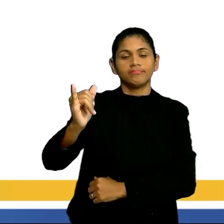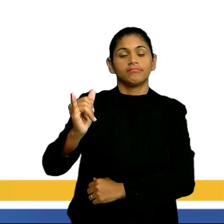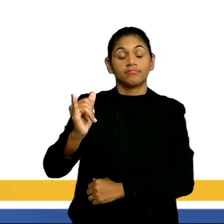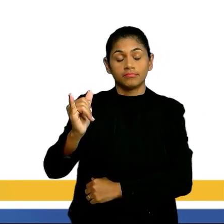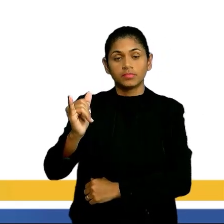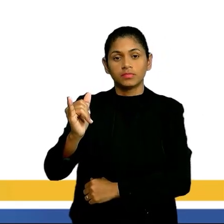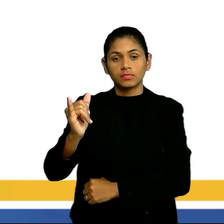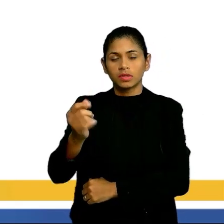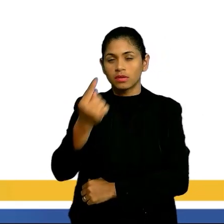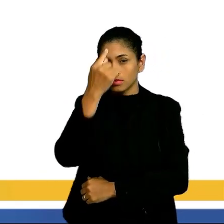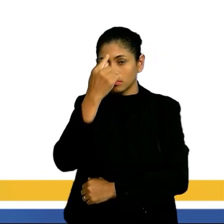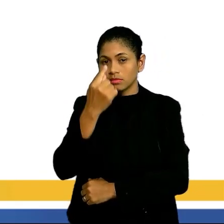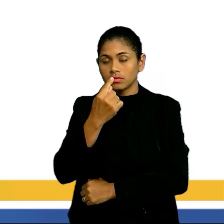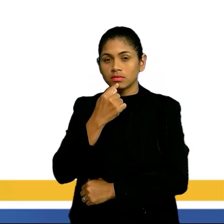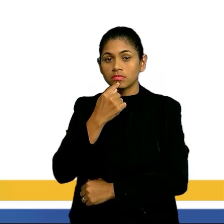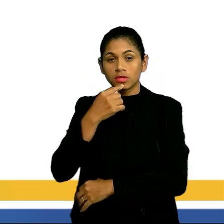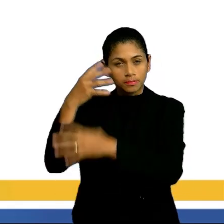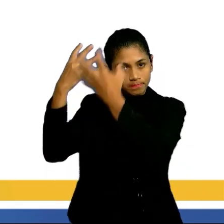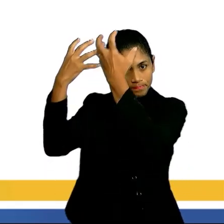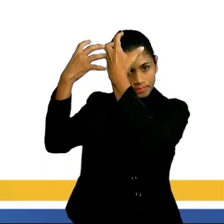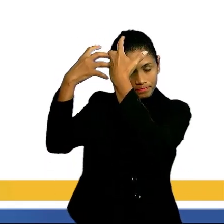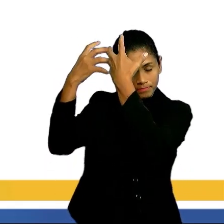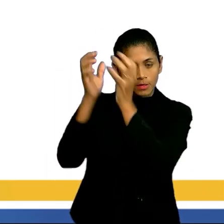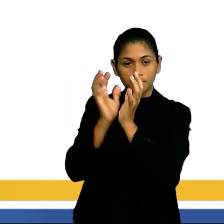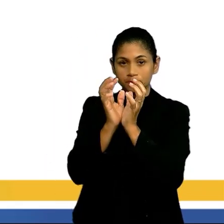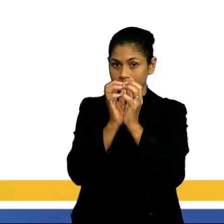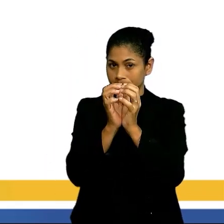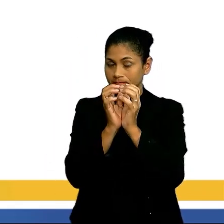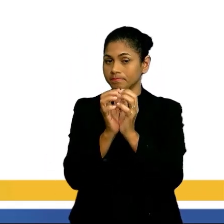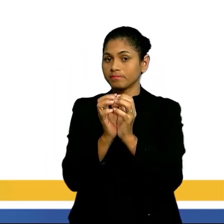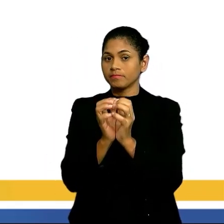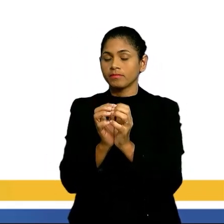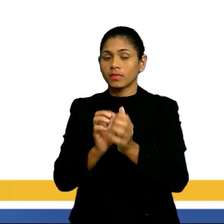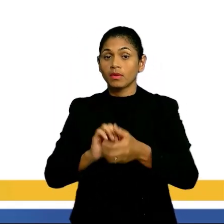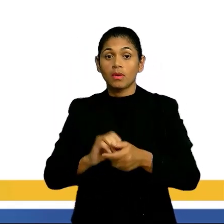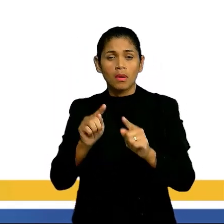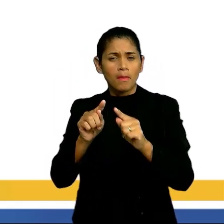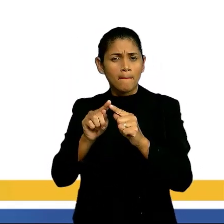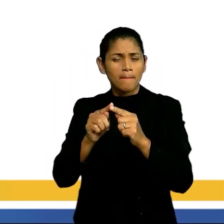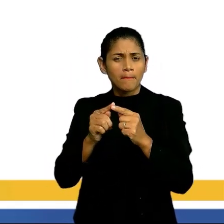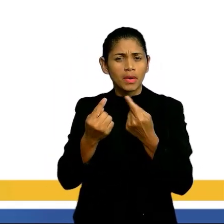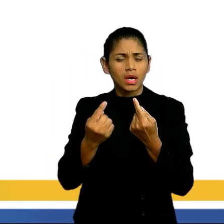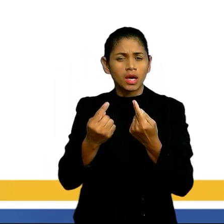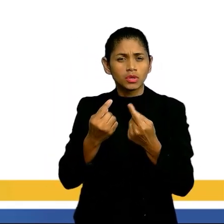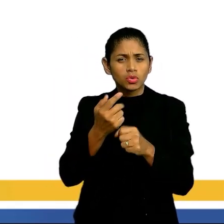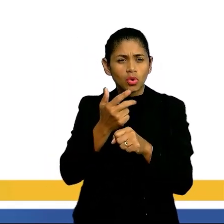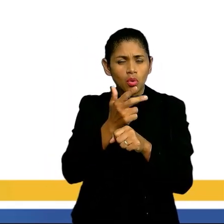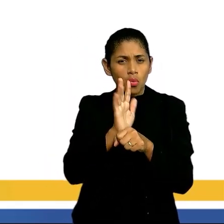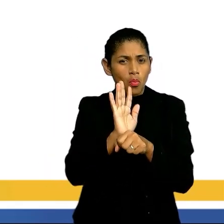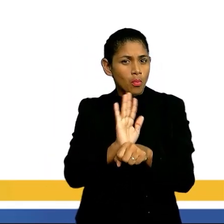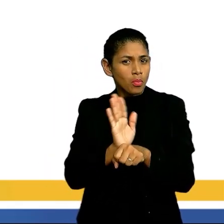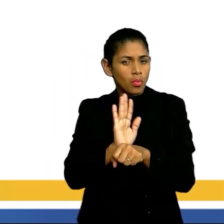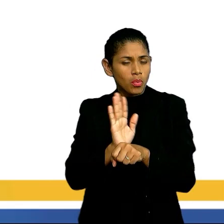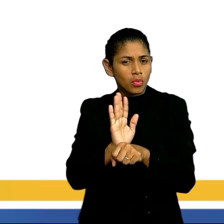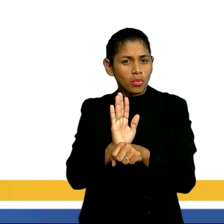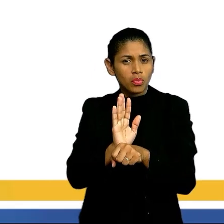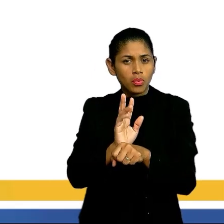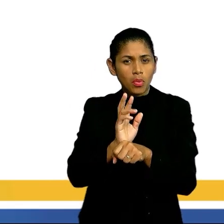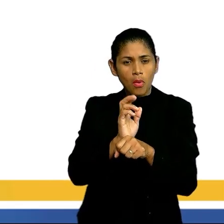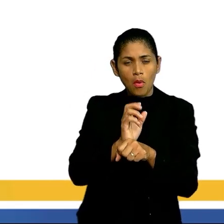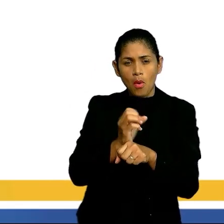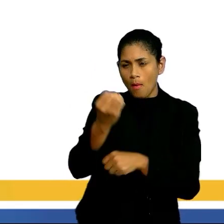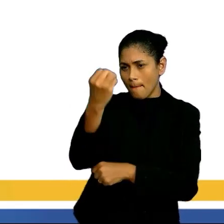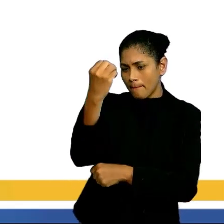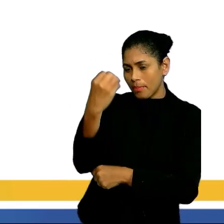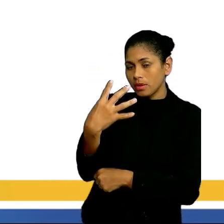em imagens pelo cérebro. Mas em vez de um filme fotográfico, é uma retina que detecta, processa os sinais,